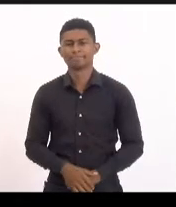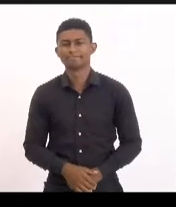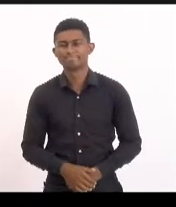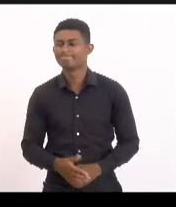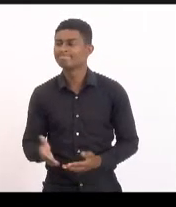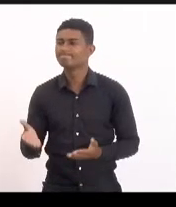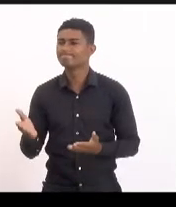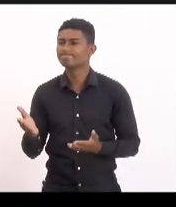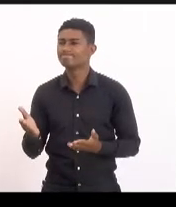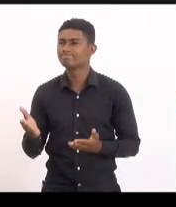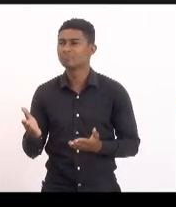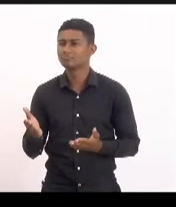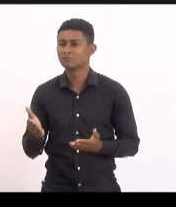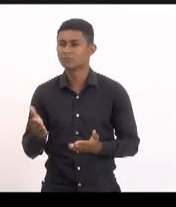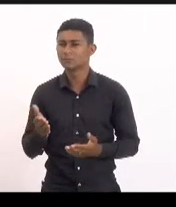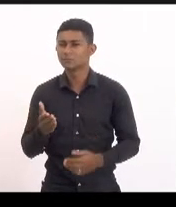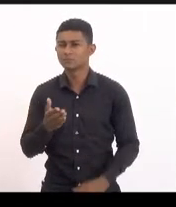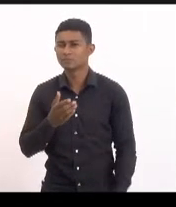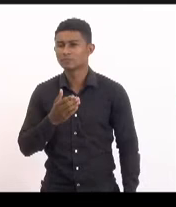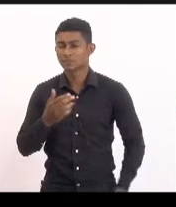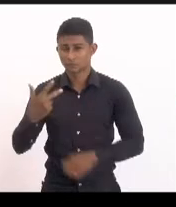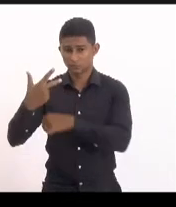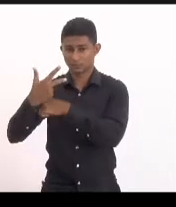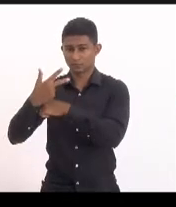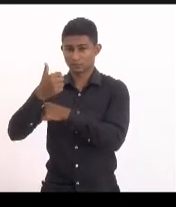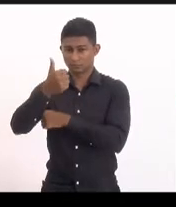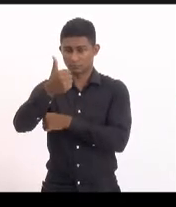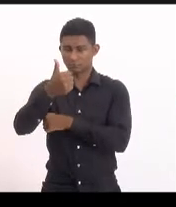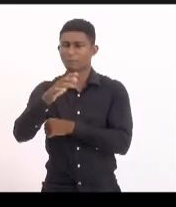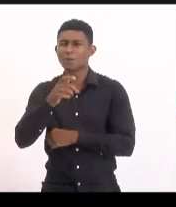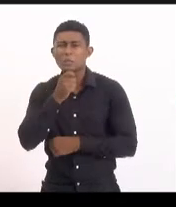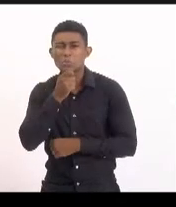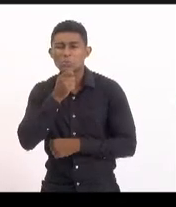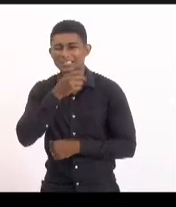Alexandre, sem som e com imagem.